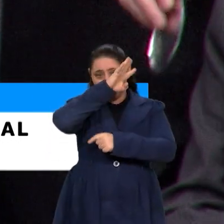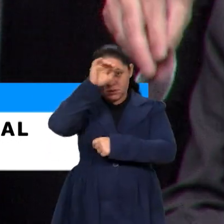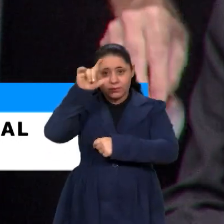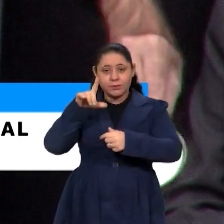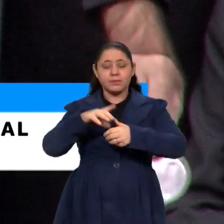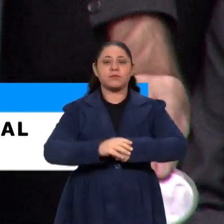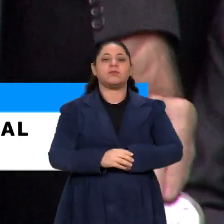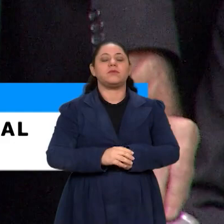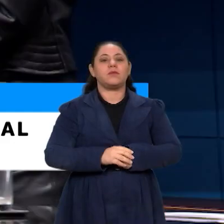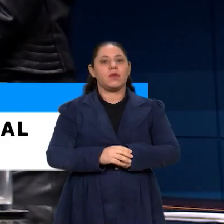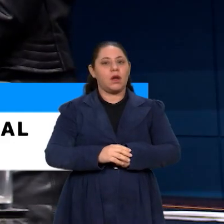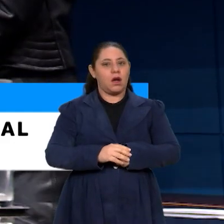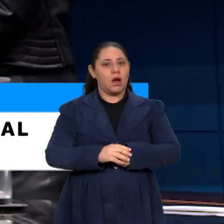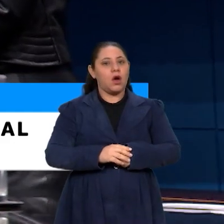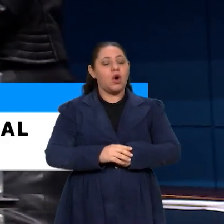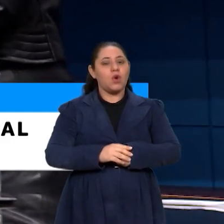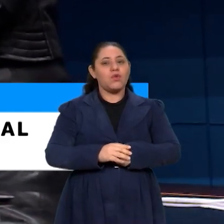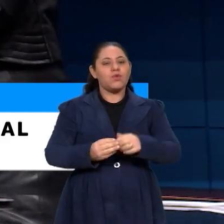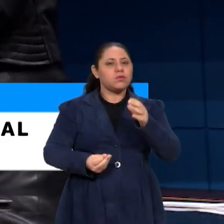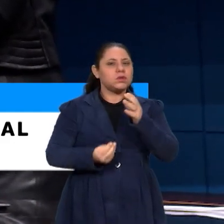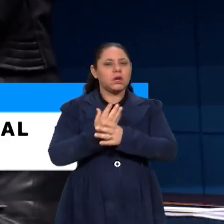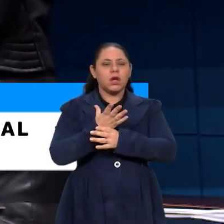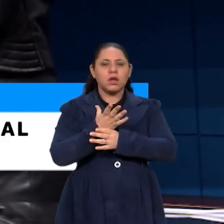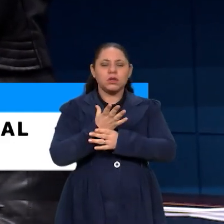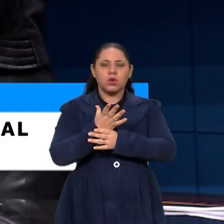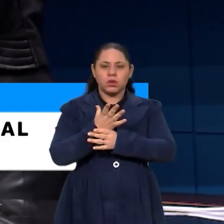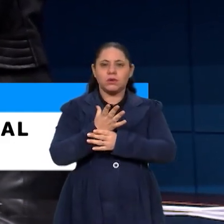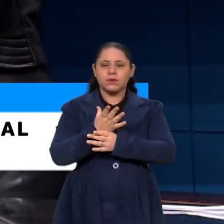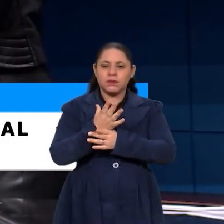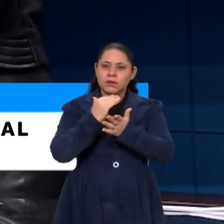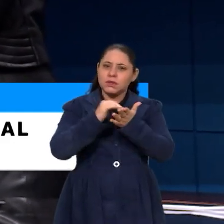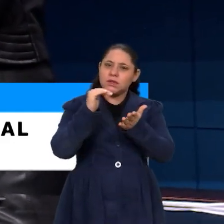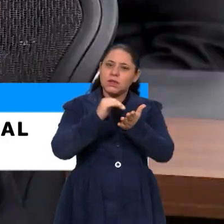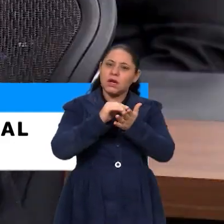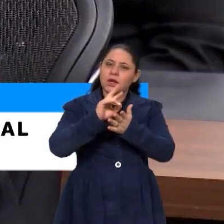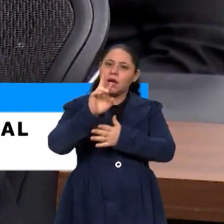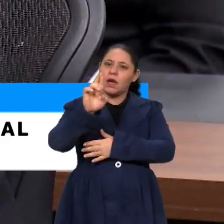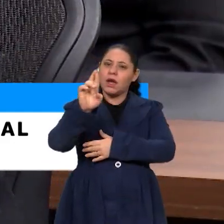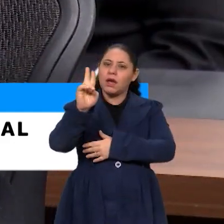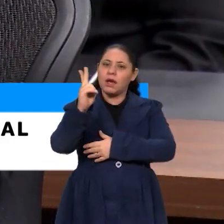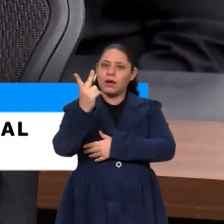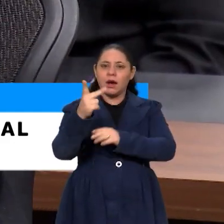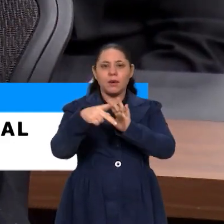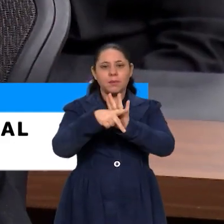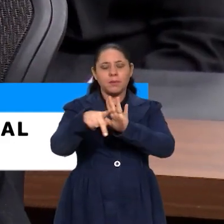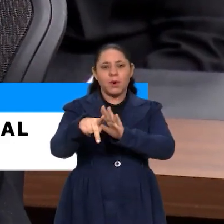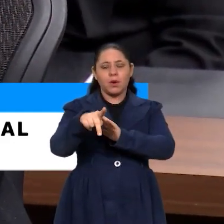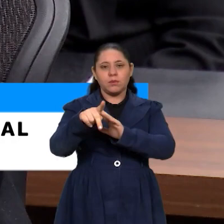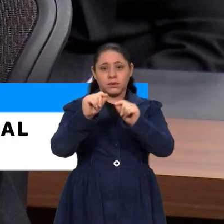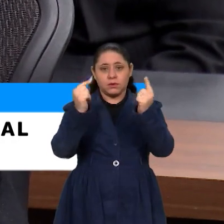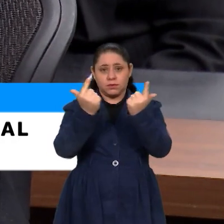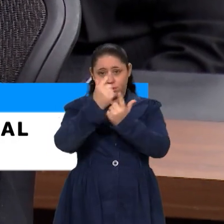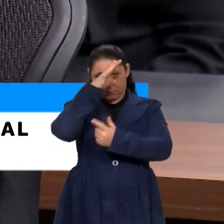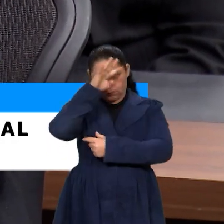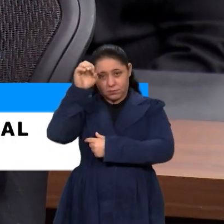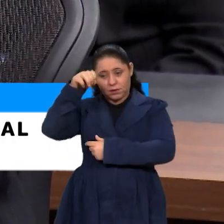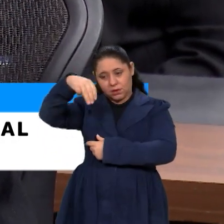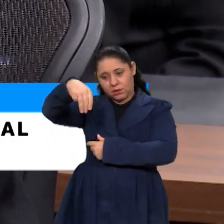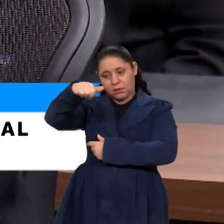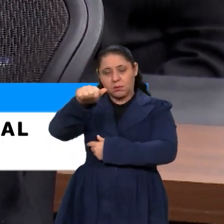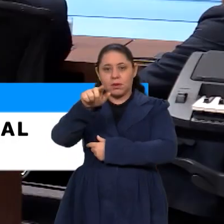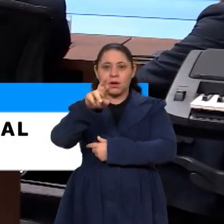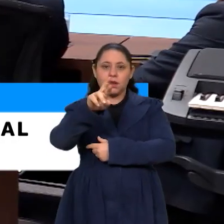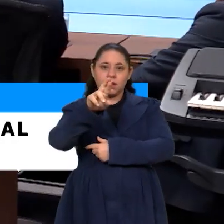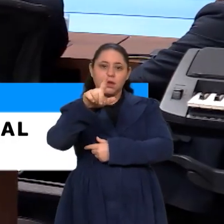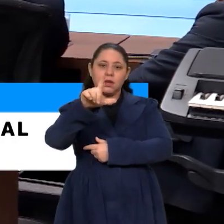nosso estado, Mato Grosso do Sul. Uma das fundadoras da associação, a secretária de Recursos Humanos da Assembleia Legislativa de Mato Grosso do